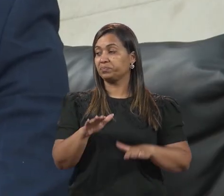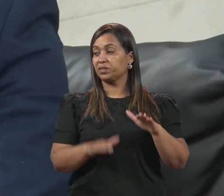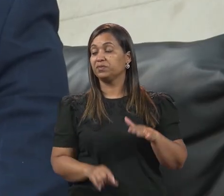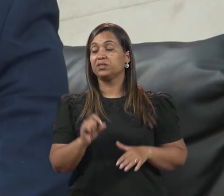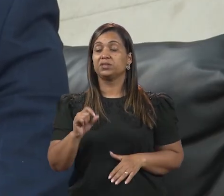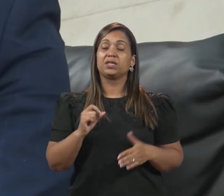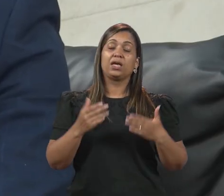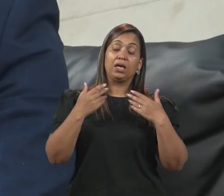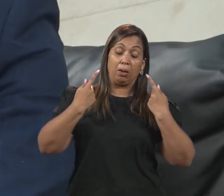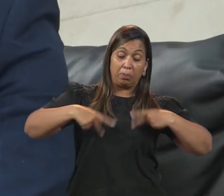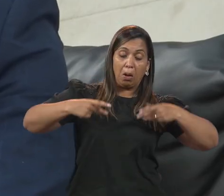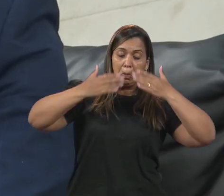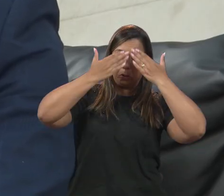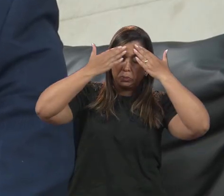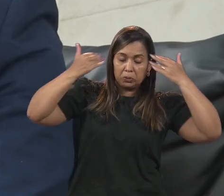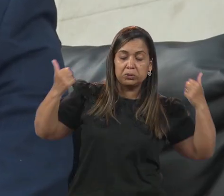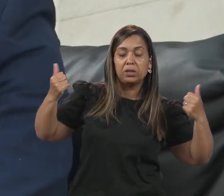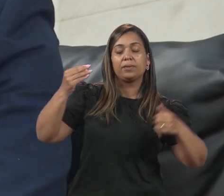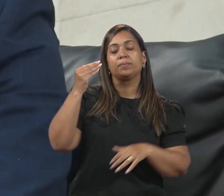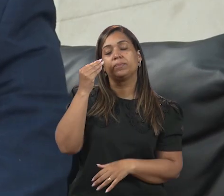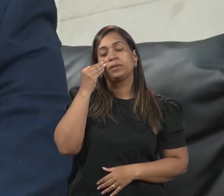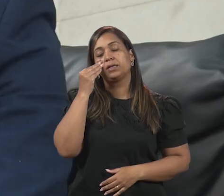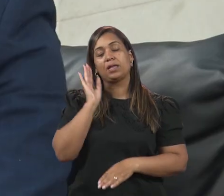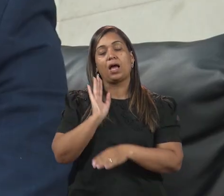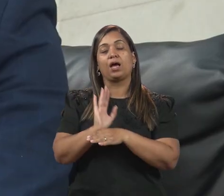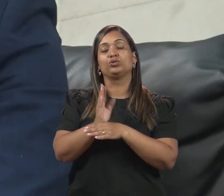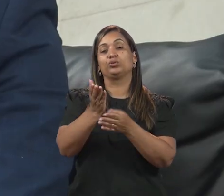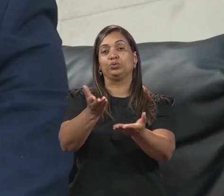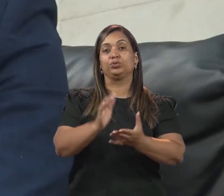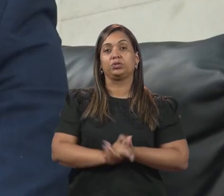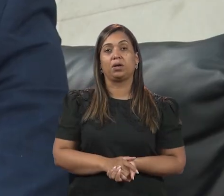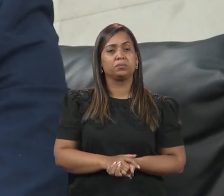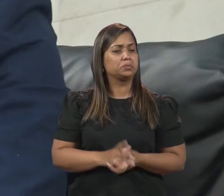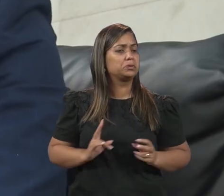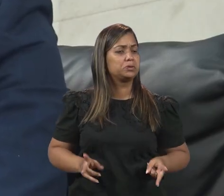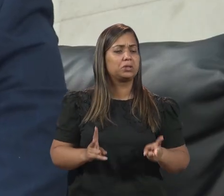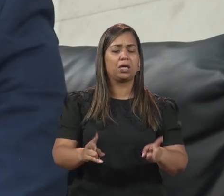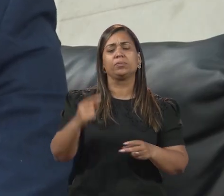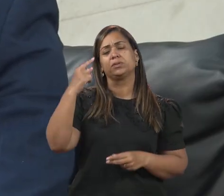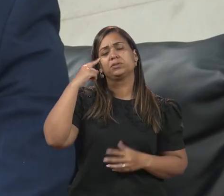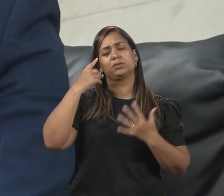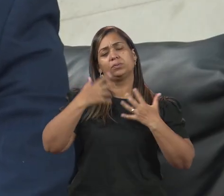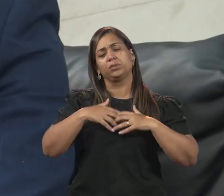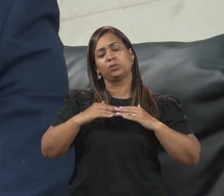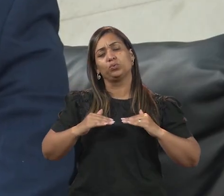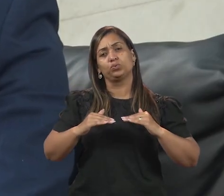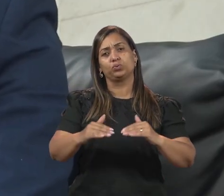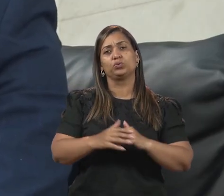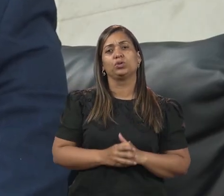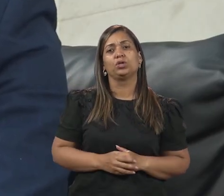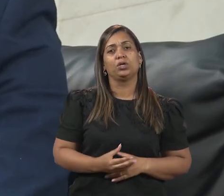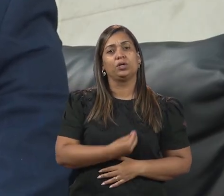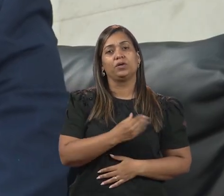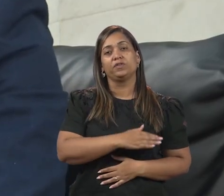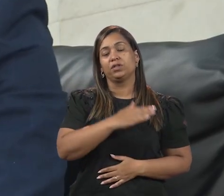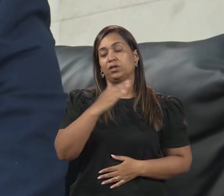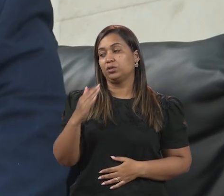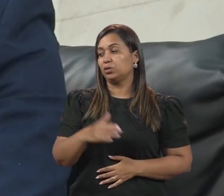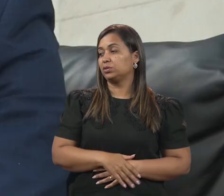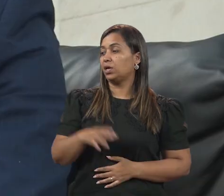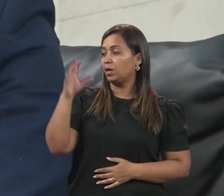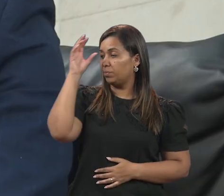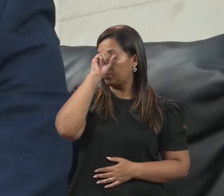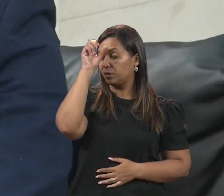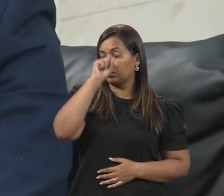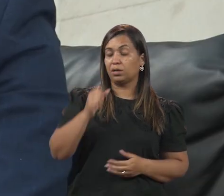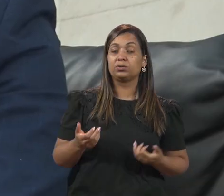vezes esquecer de nós mesmos para tentar ajudar o próximo. Foi sempre essa linha que eu trabalhei durante toda a minha vida e é esse aprendizado que eu